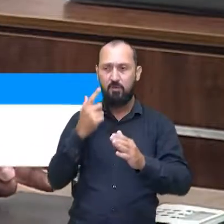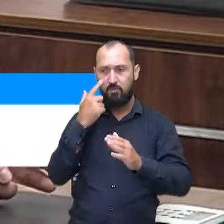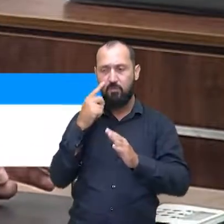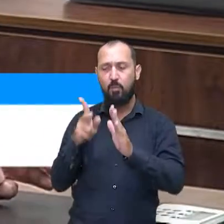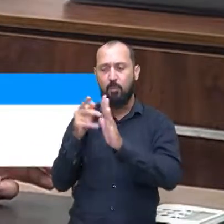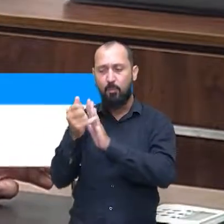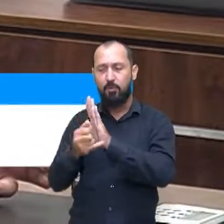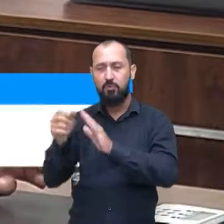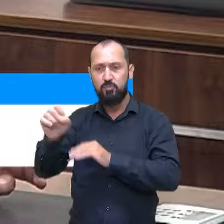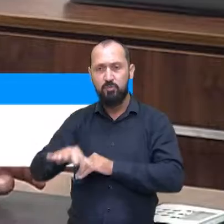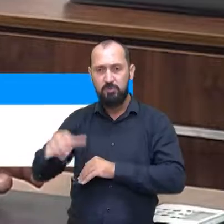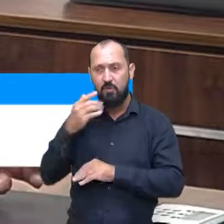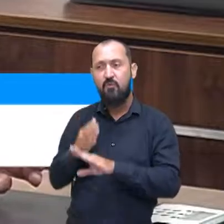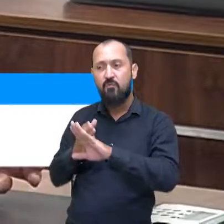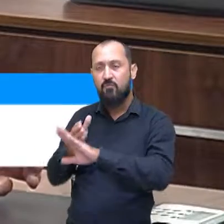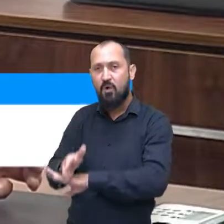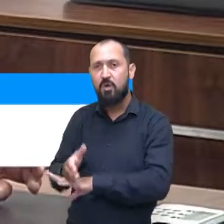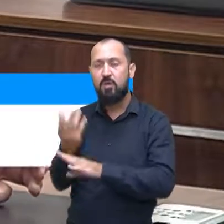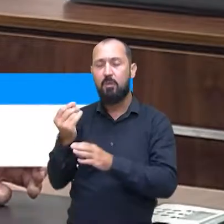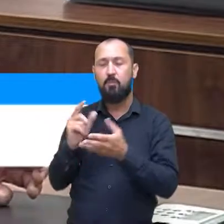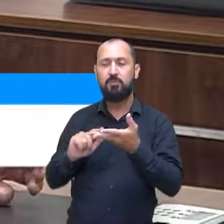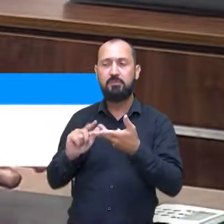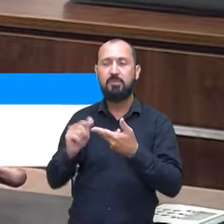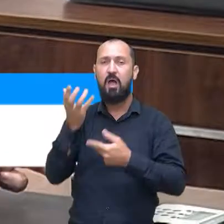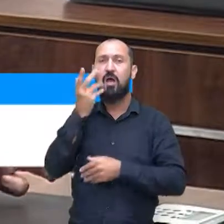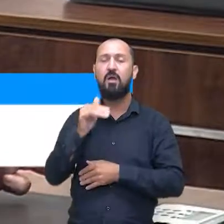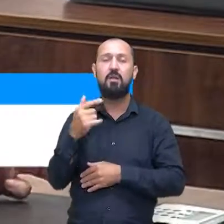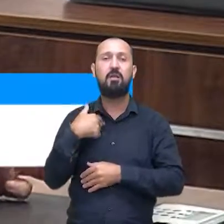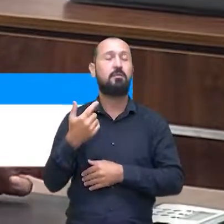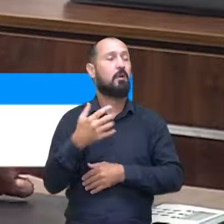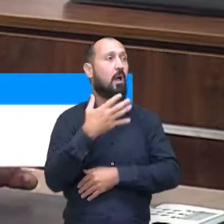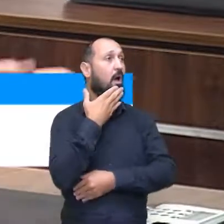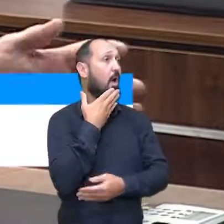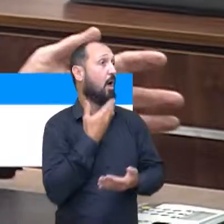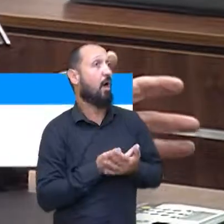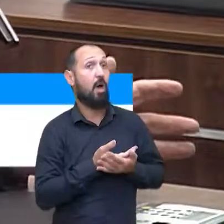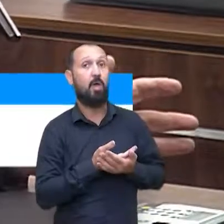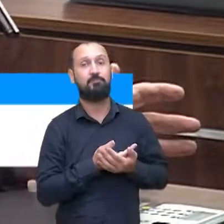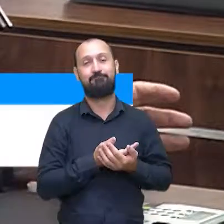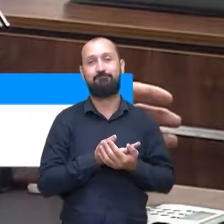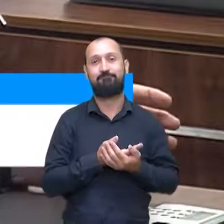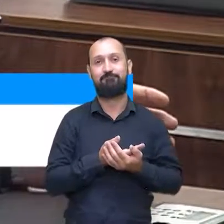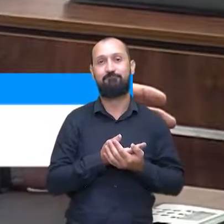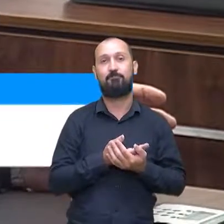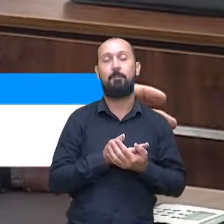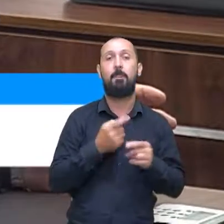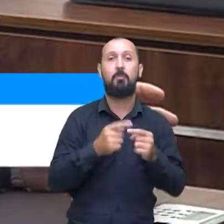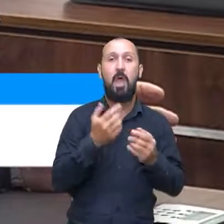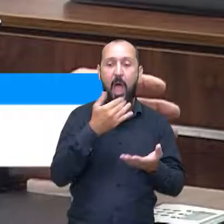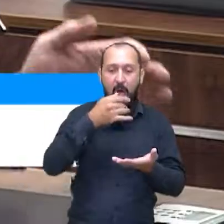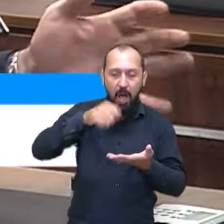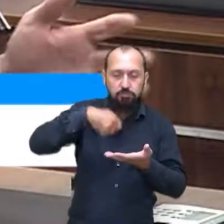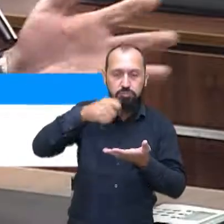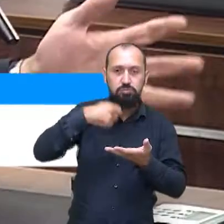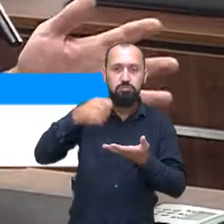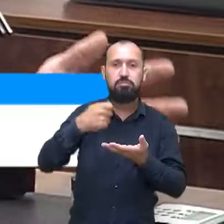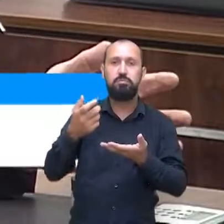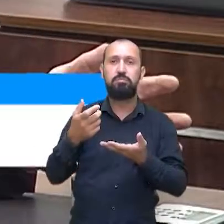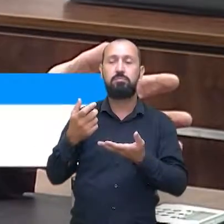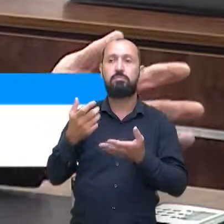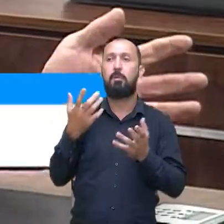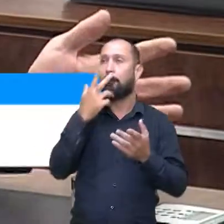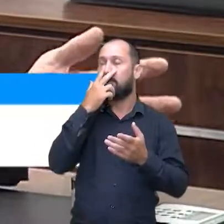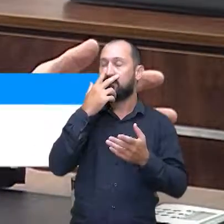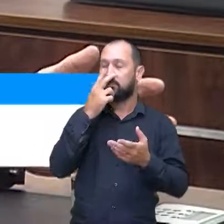projeto social que me disseram que as crianças, muitas crianças estão chegando e ficam prostradas. E que depois que